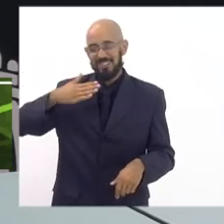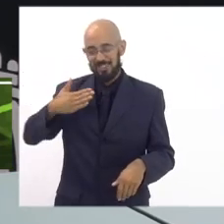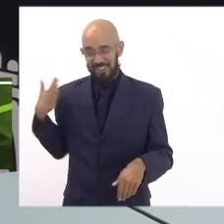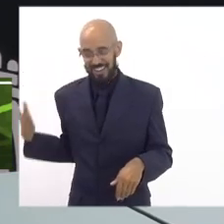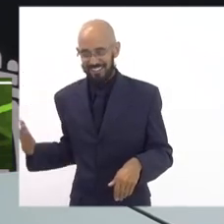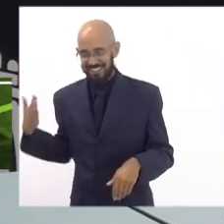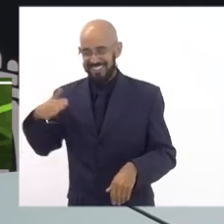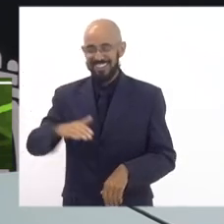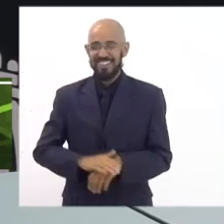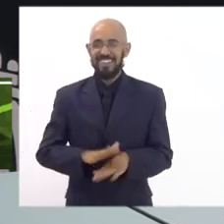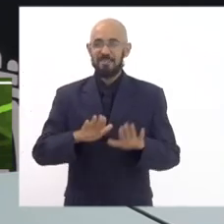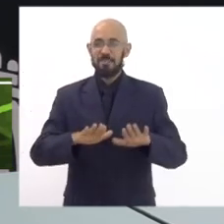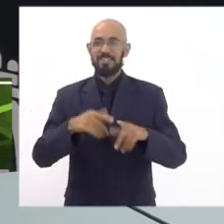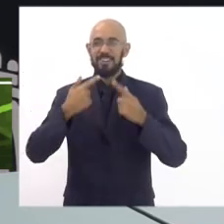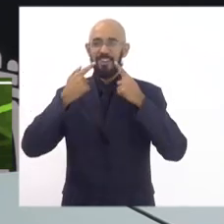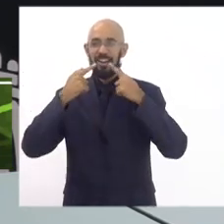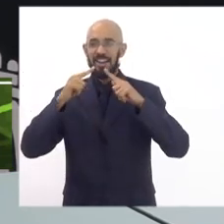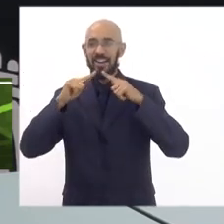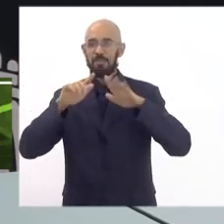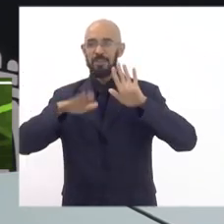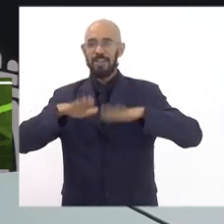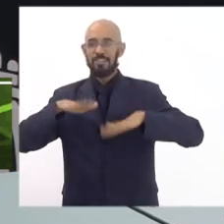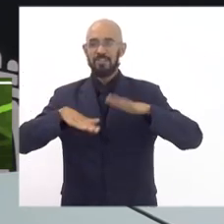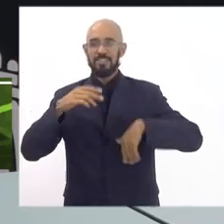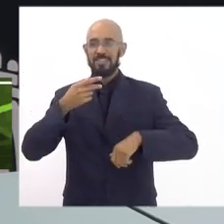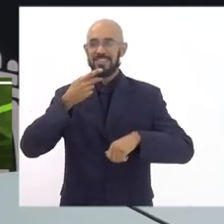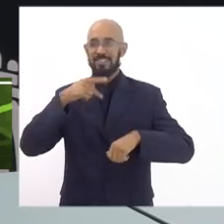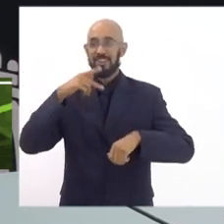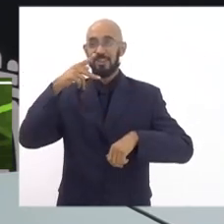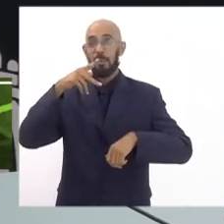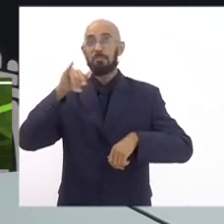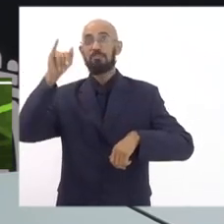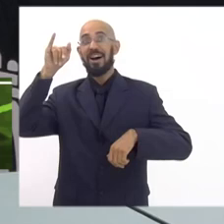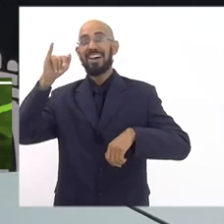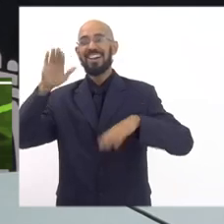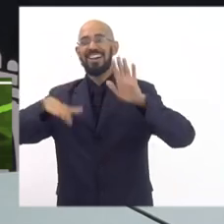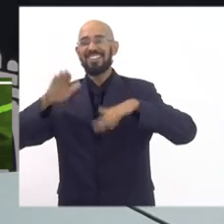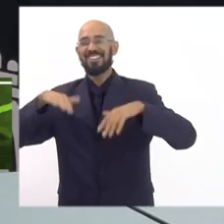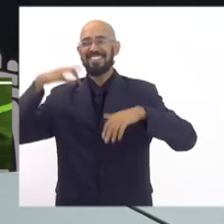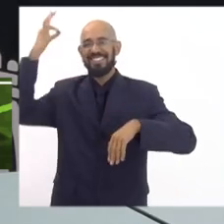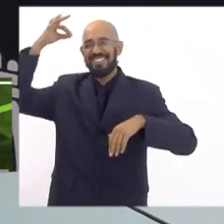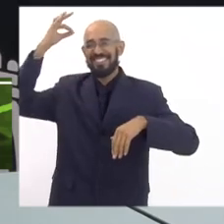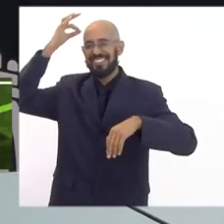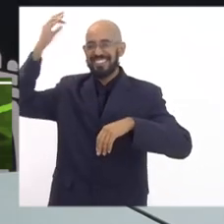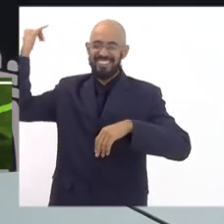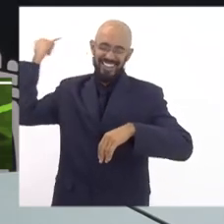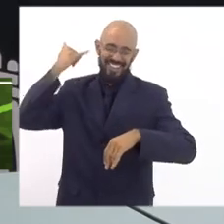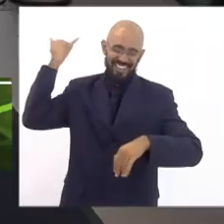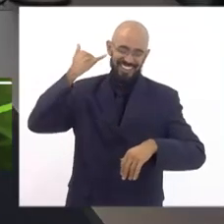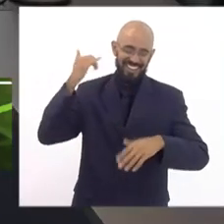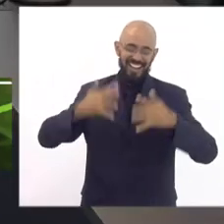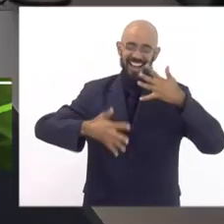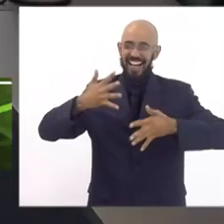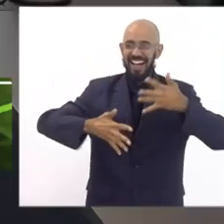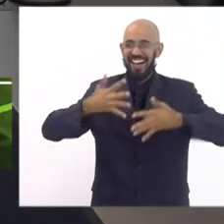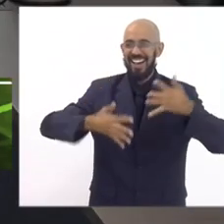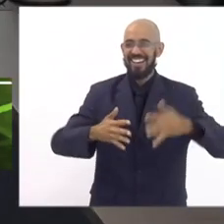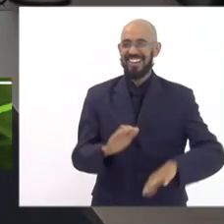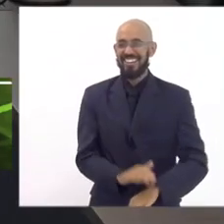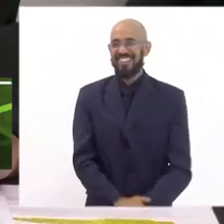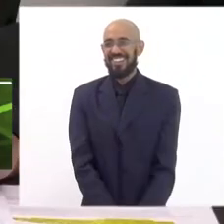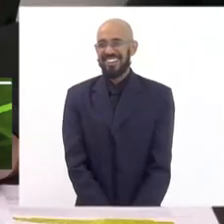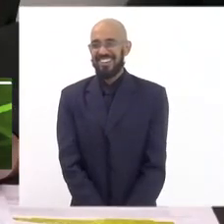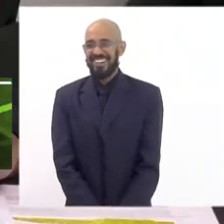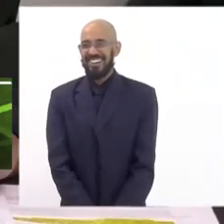reclamo é que às vezes a gente está falando com o Pai e o Espírito Santo entra em ação. Aí a gente fica sem... Mas no seu caso é